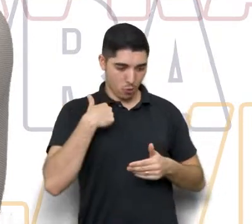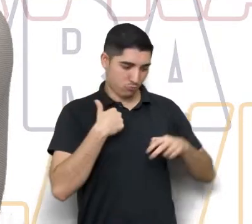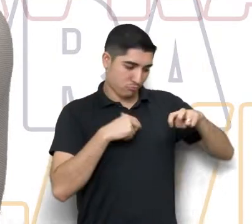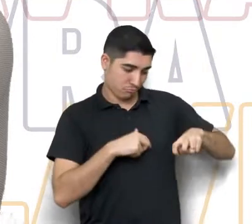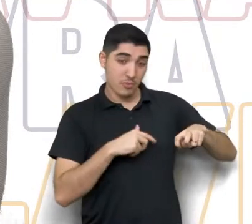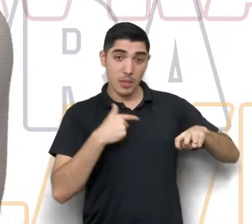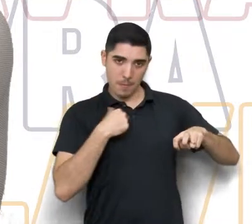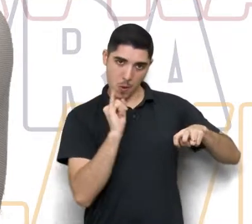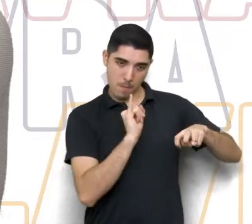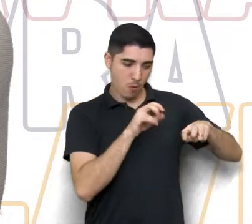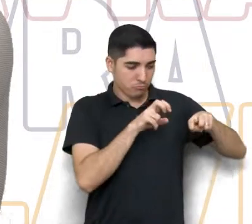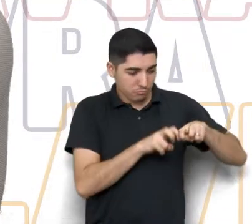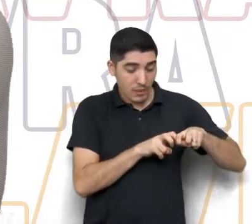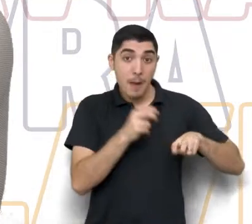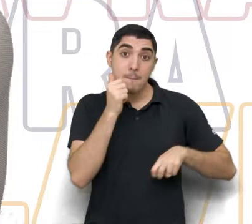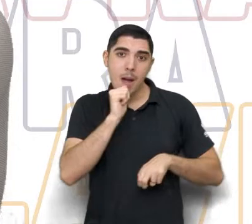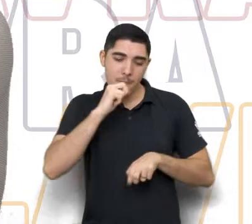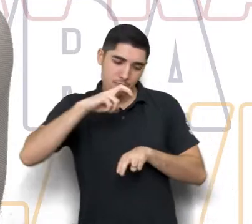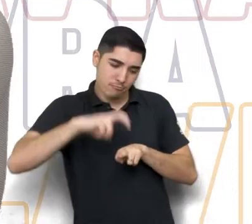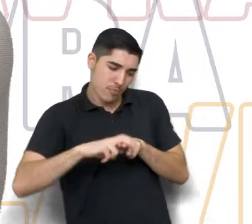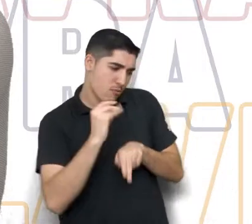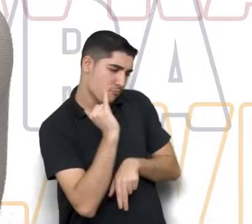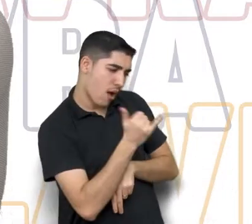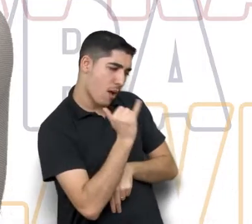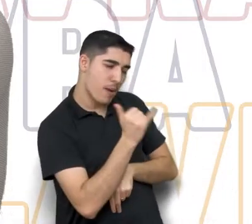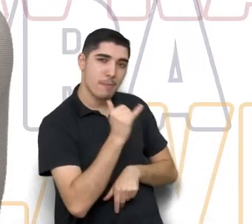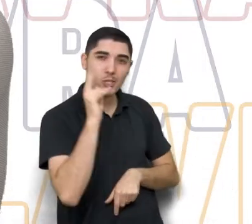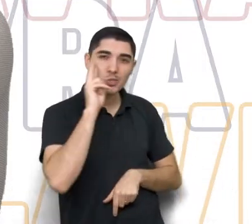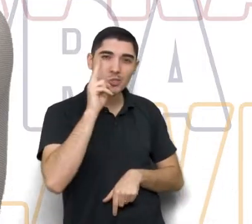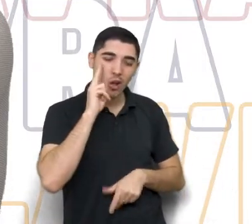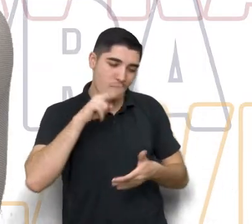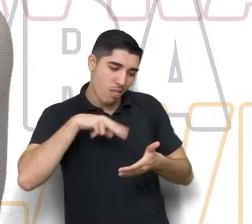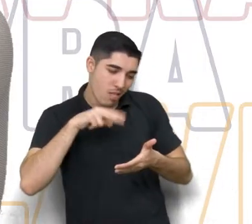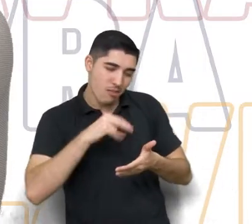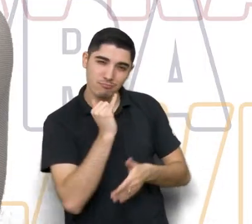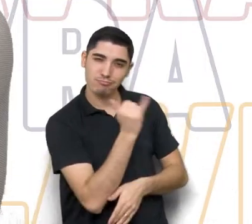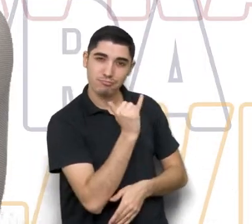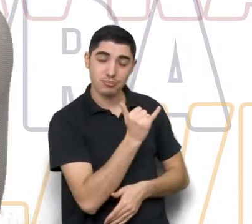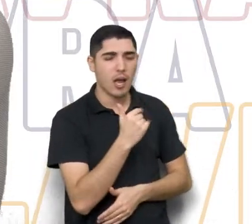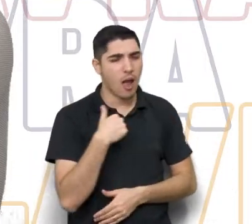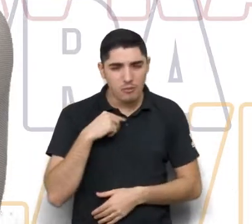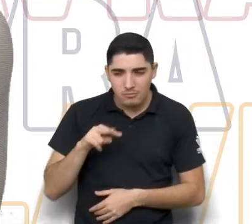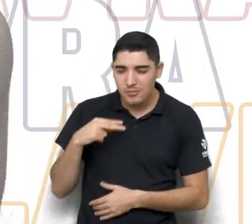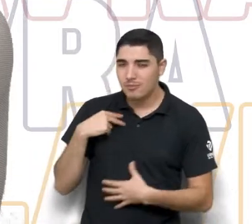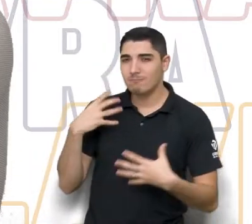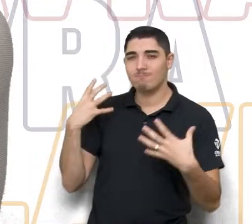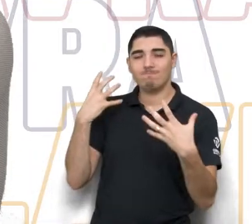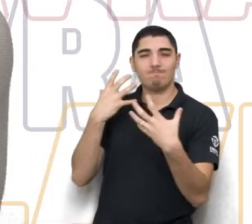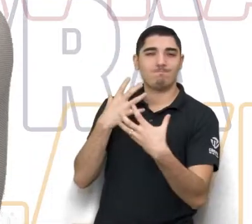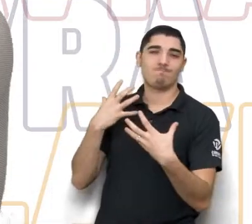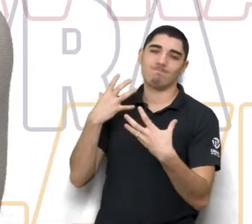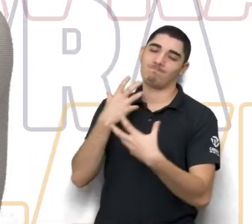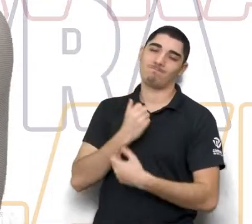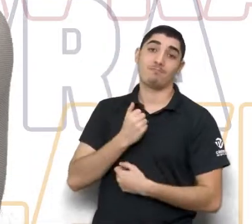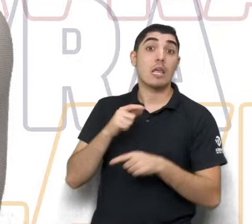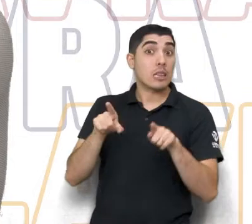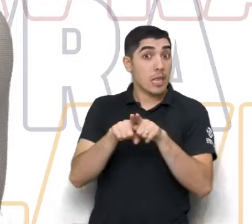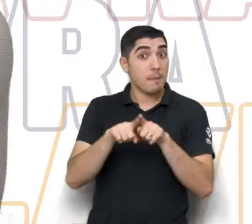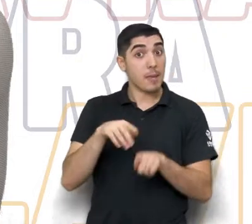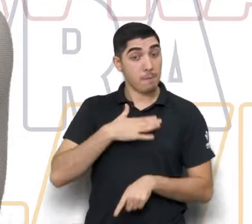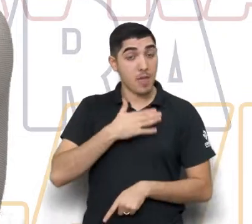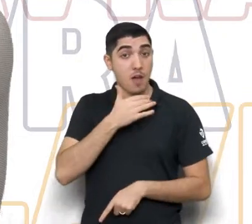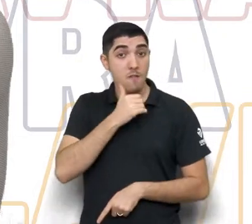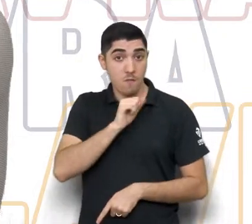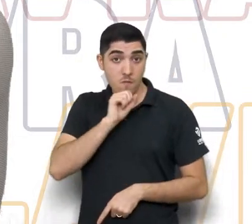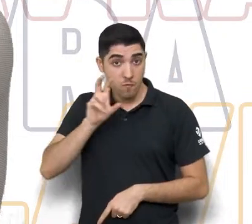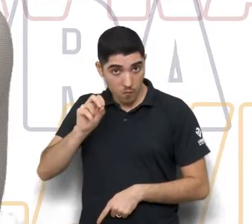né? Para mim e para o meu irmão. Mas eu me encantei com esse universo, né? E aí a minha avó também